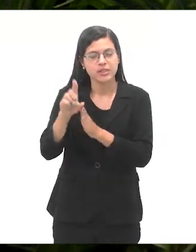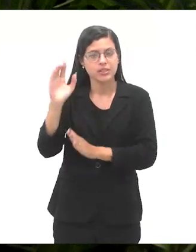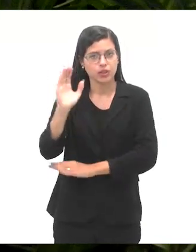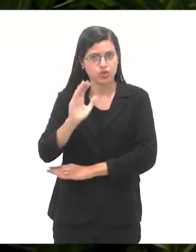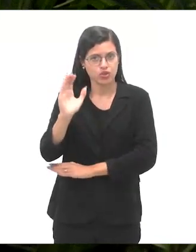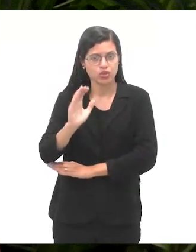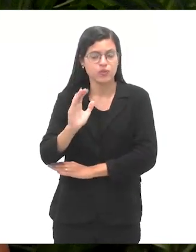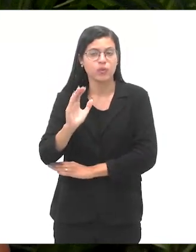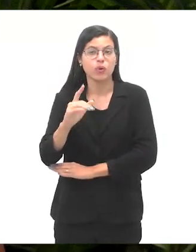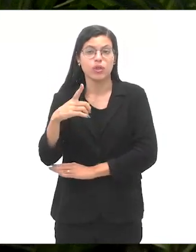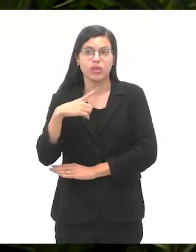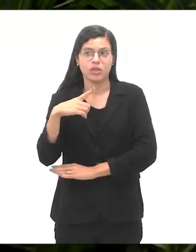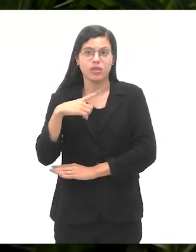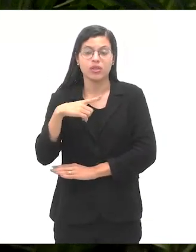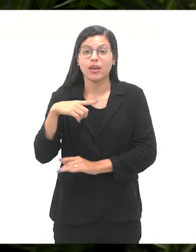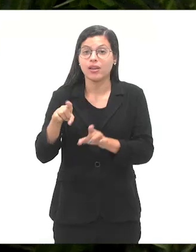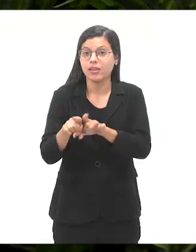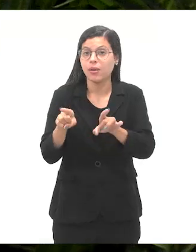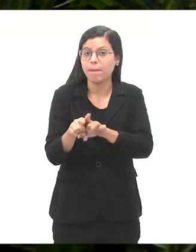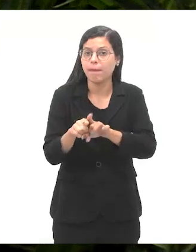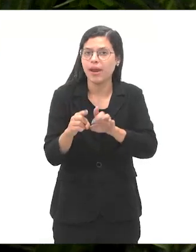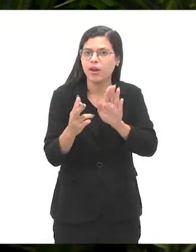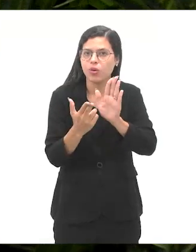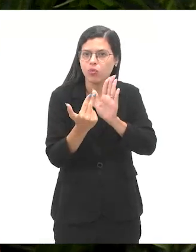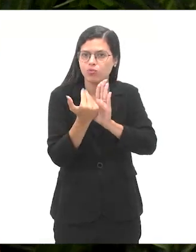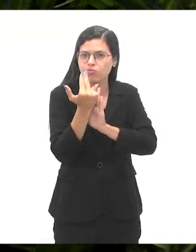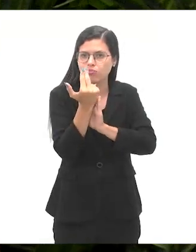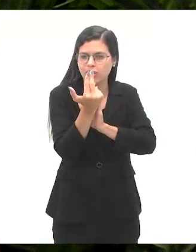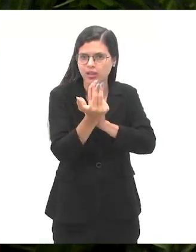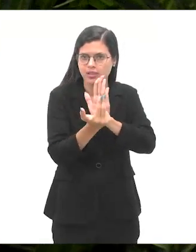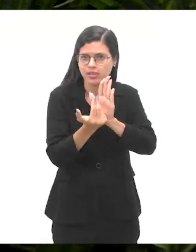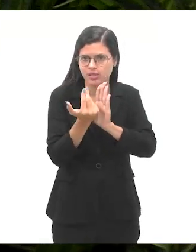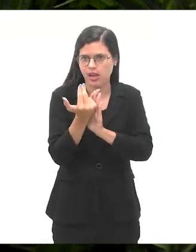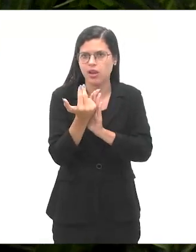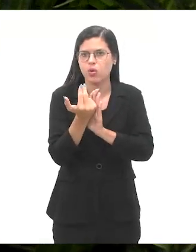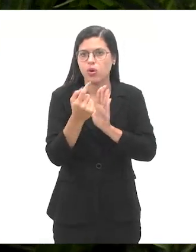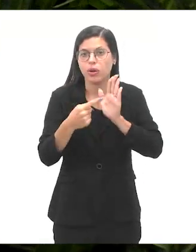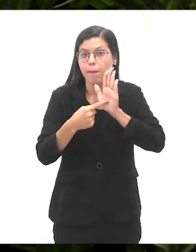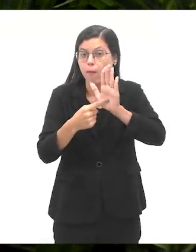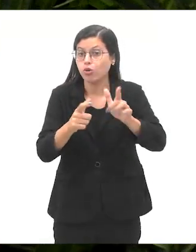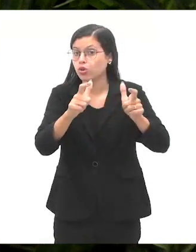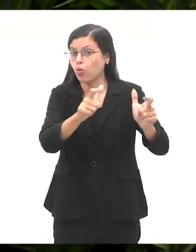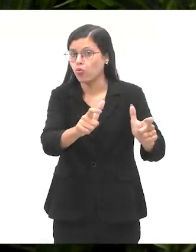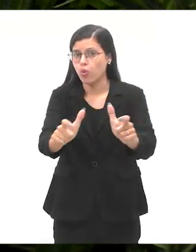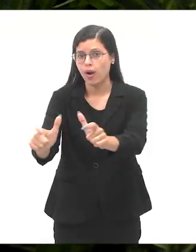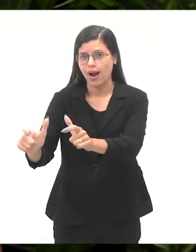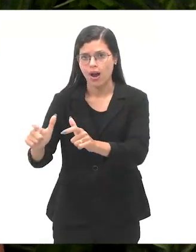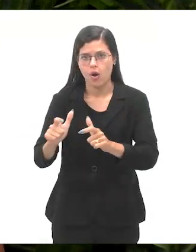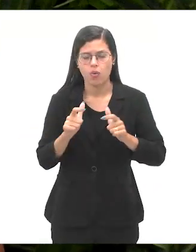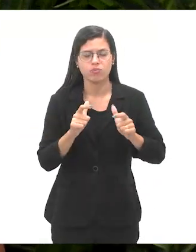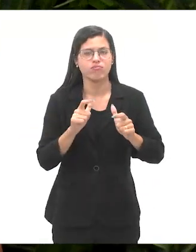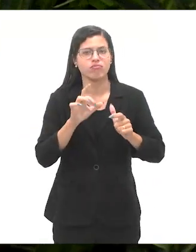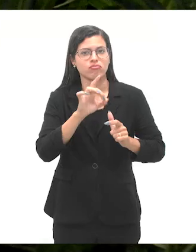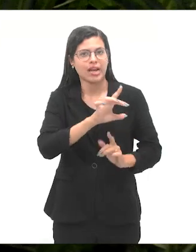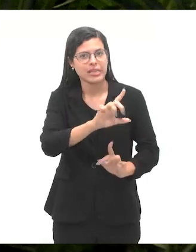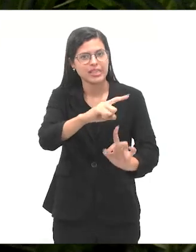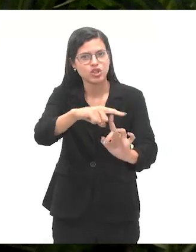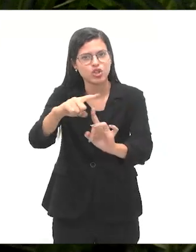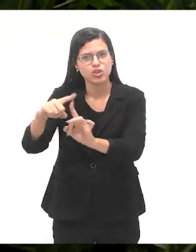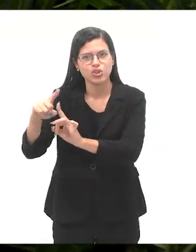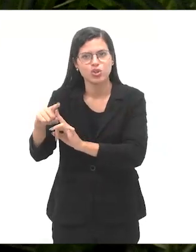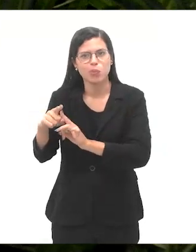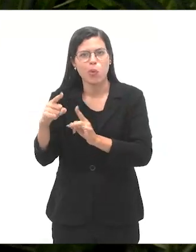comentei, existe um mapinha de captura, ou seja, um mapa onde cada espécie